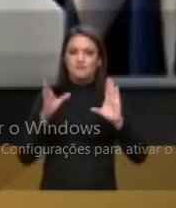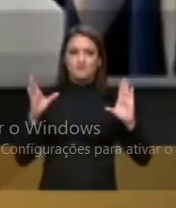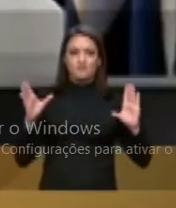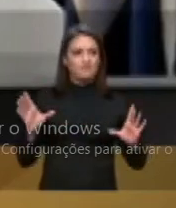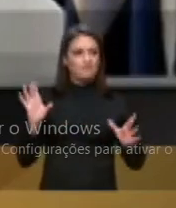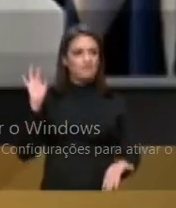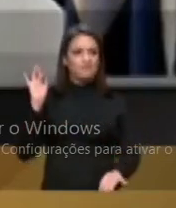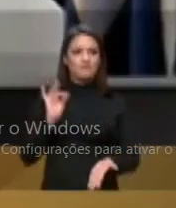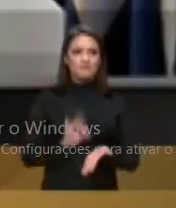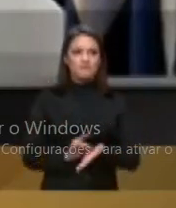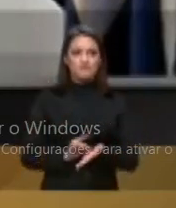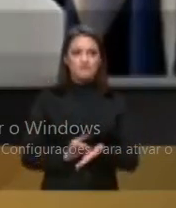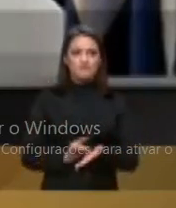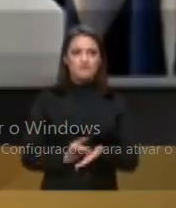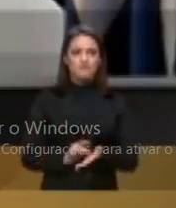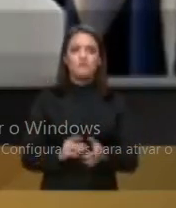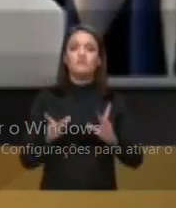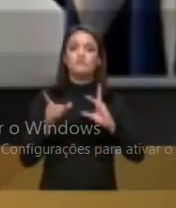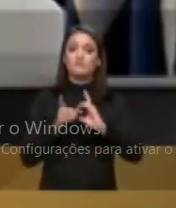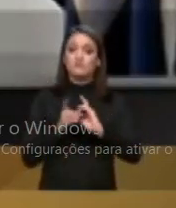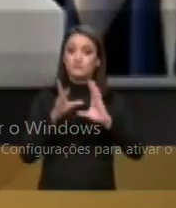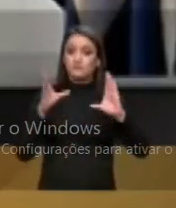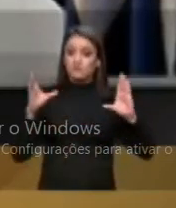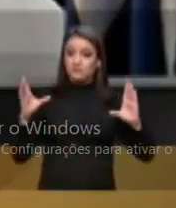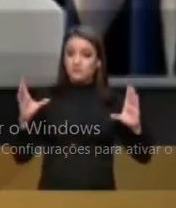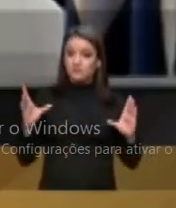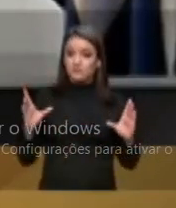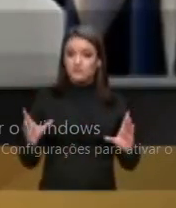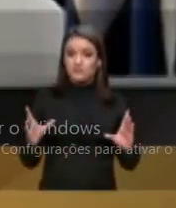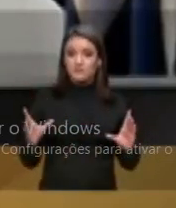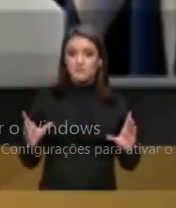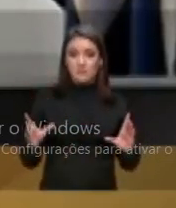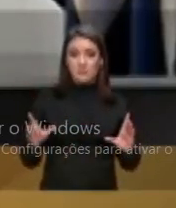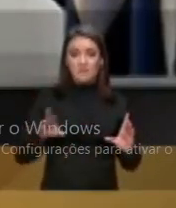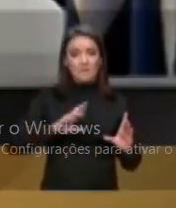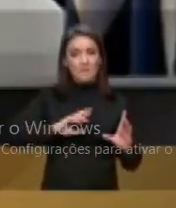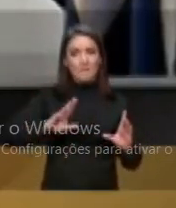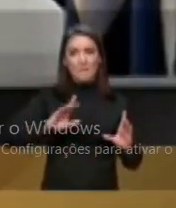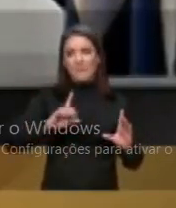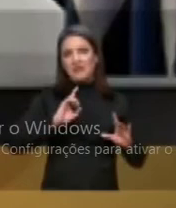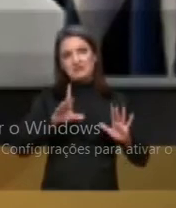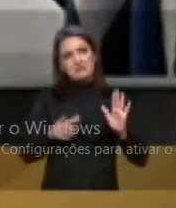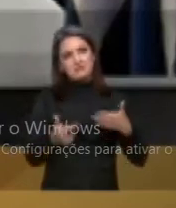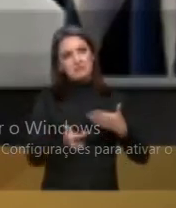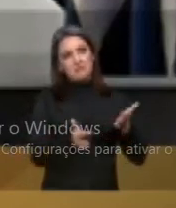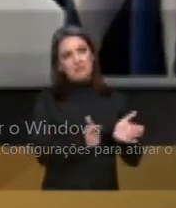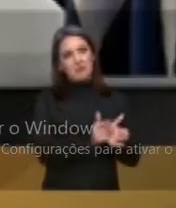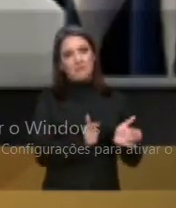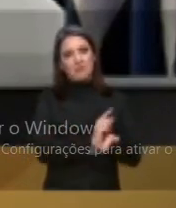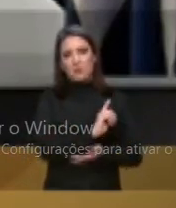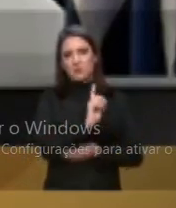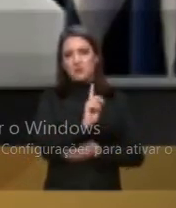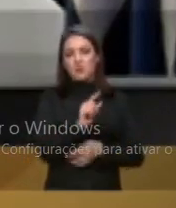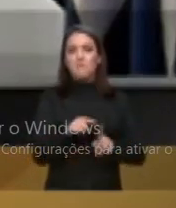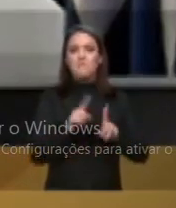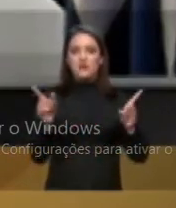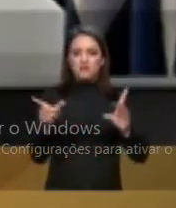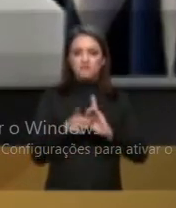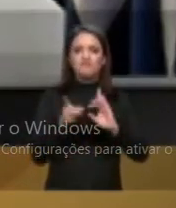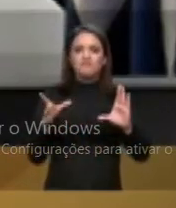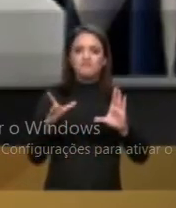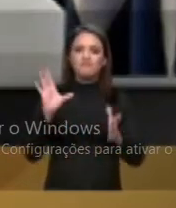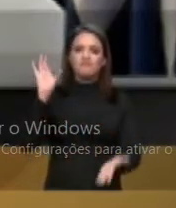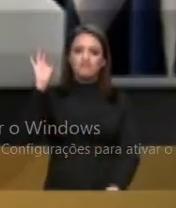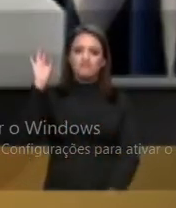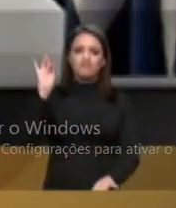uma democracia autêntica, de uma democracia que não é meramente procedimental, mas de